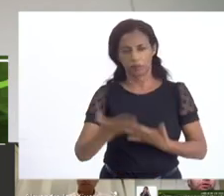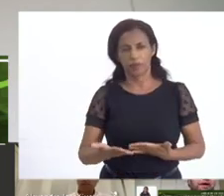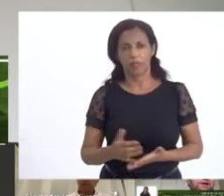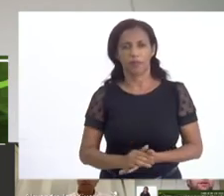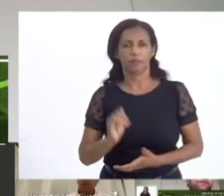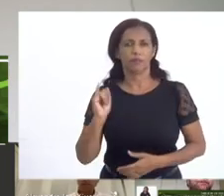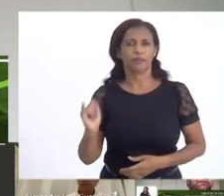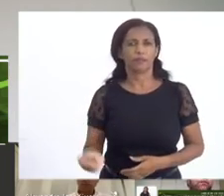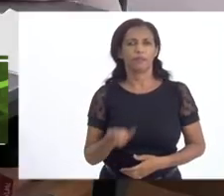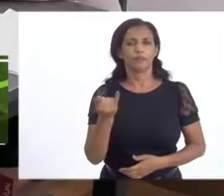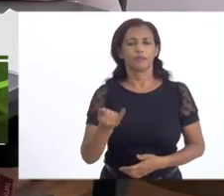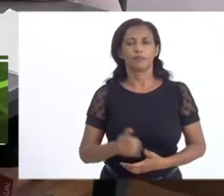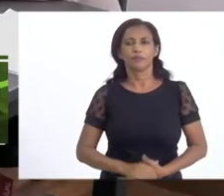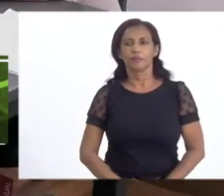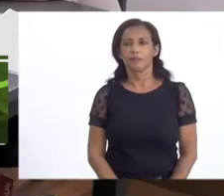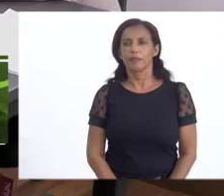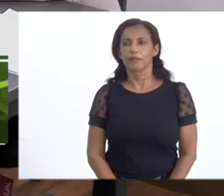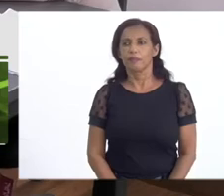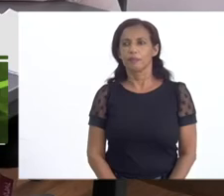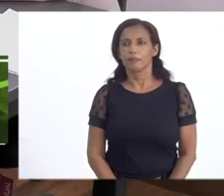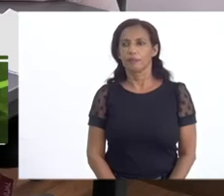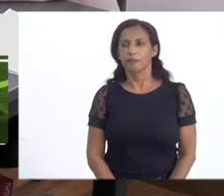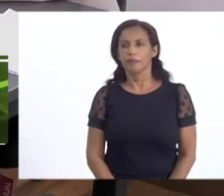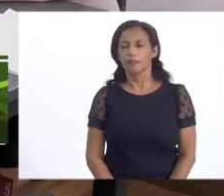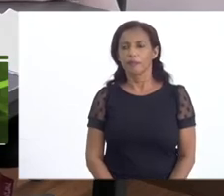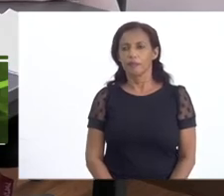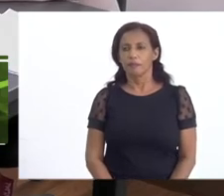pela oportunidade.